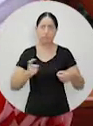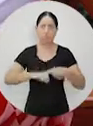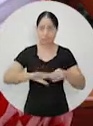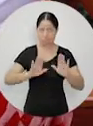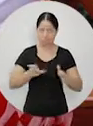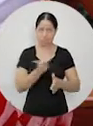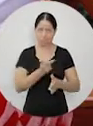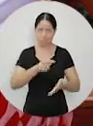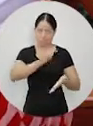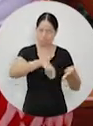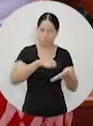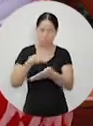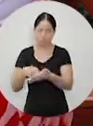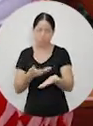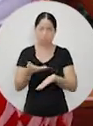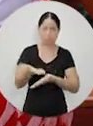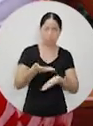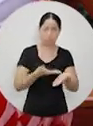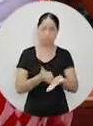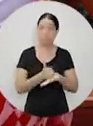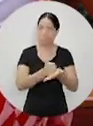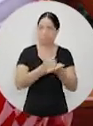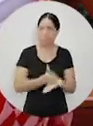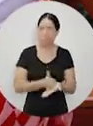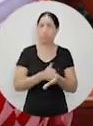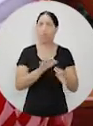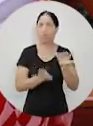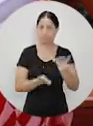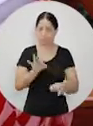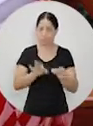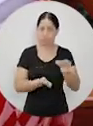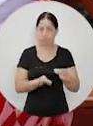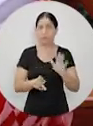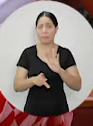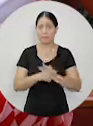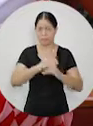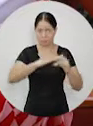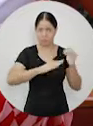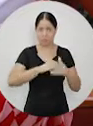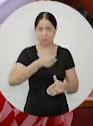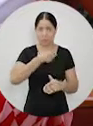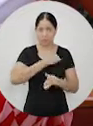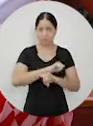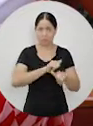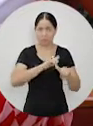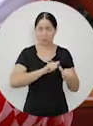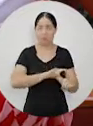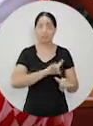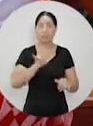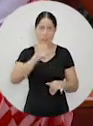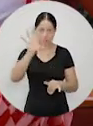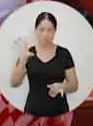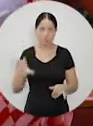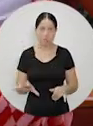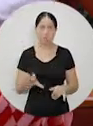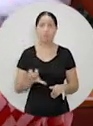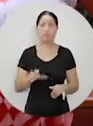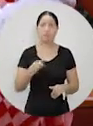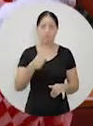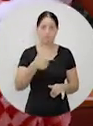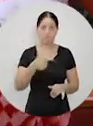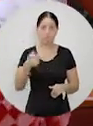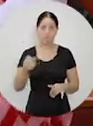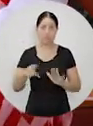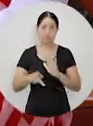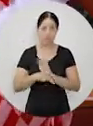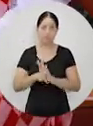esse convênio justamente para poder dar esse apoio jurídico para os jornalistas. Então, a OAB vai disponibilizar seccionais,